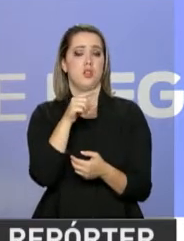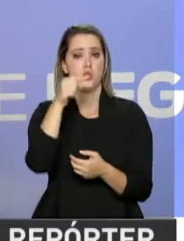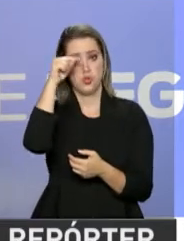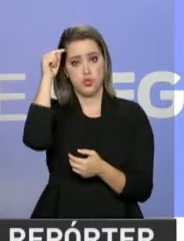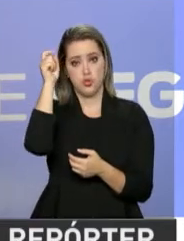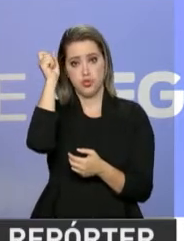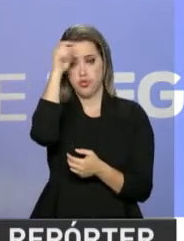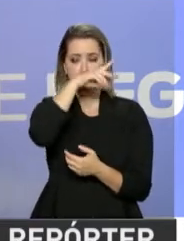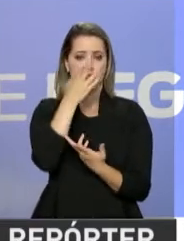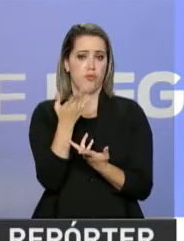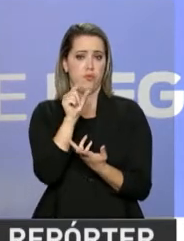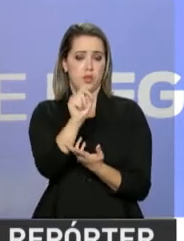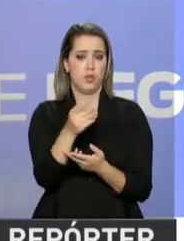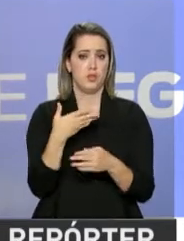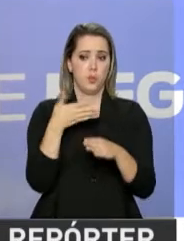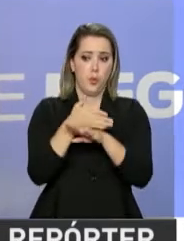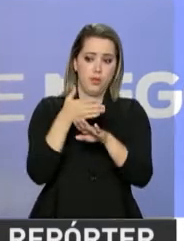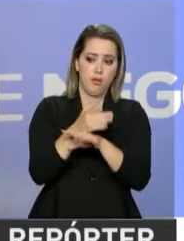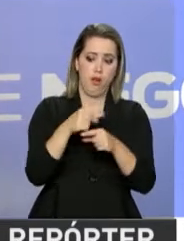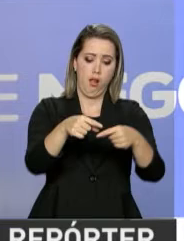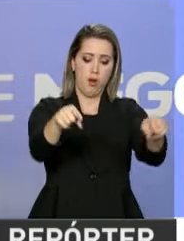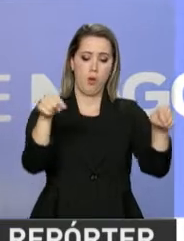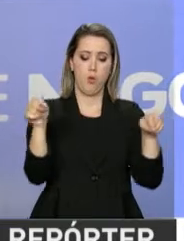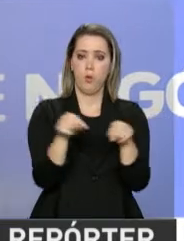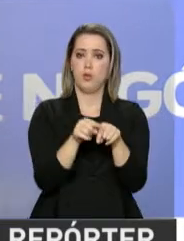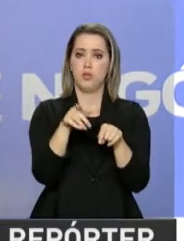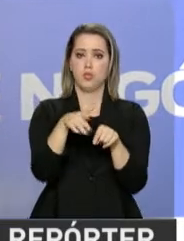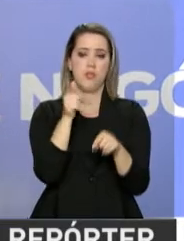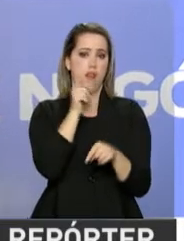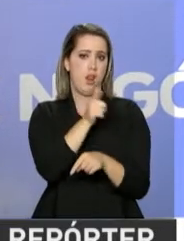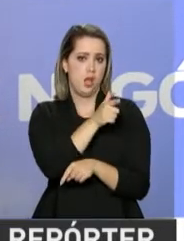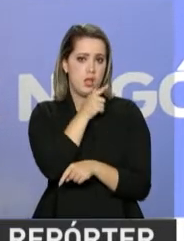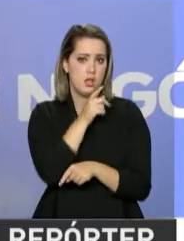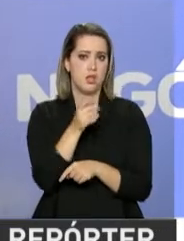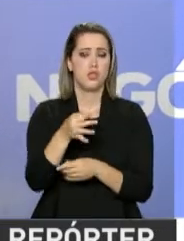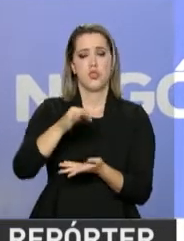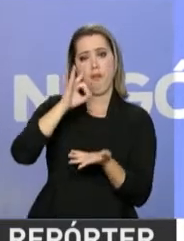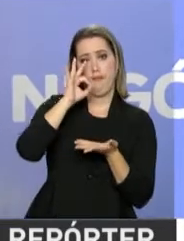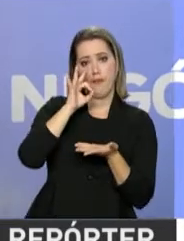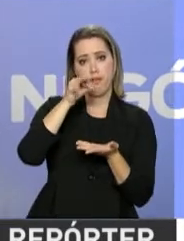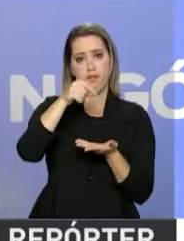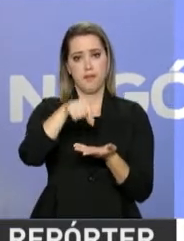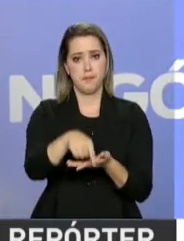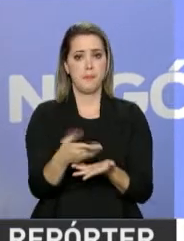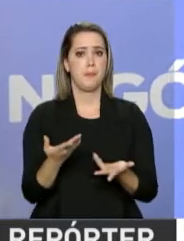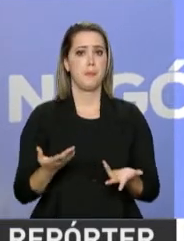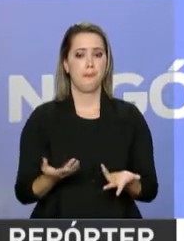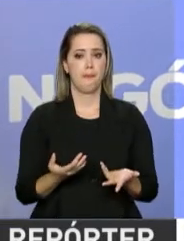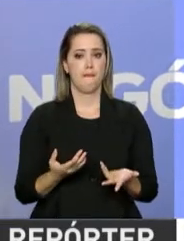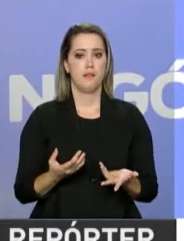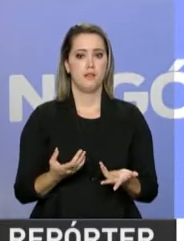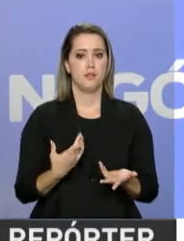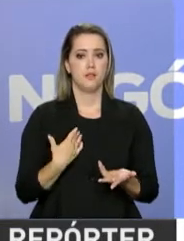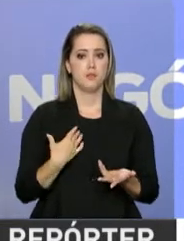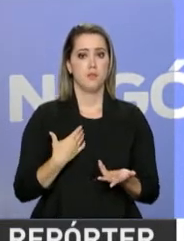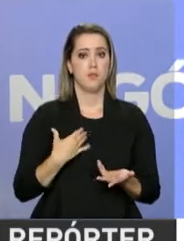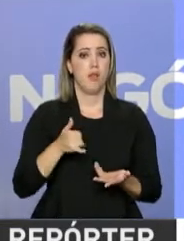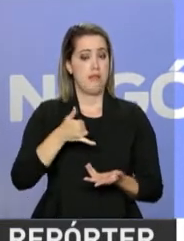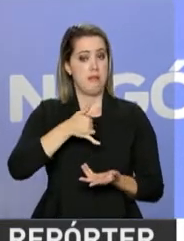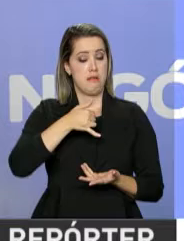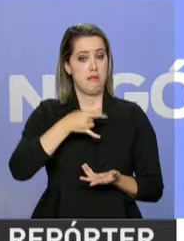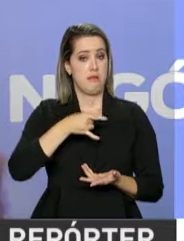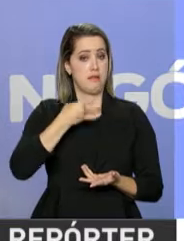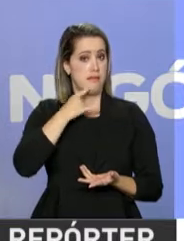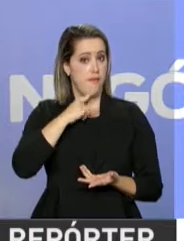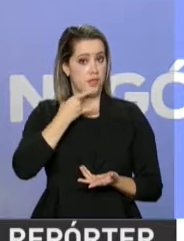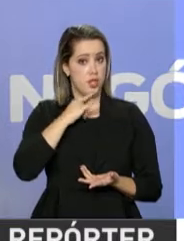e ingressar para os aeroportos brasileiros com uma lanchonete, com um café, com uma cervejaria, por